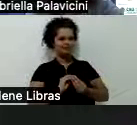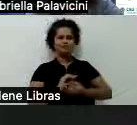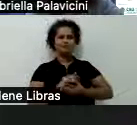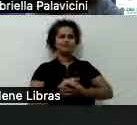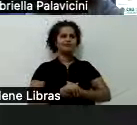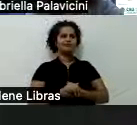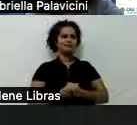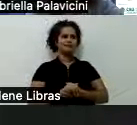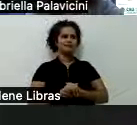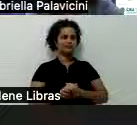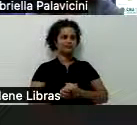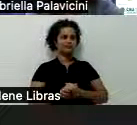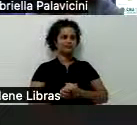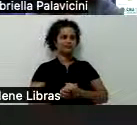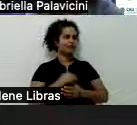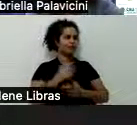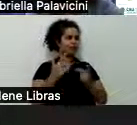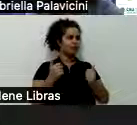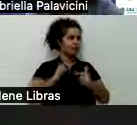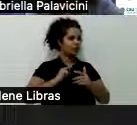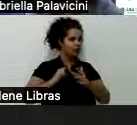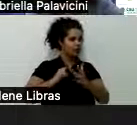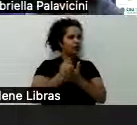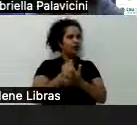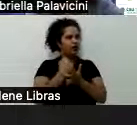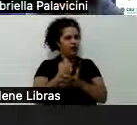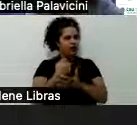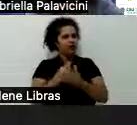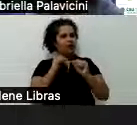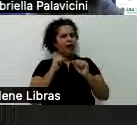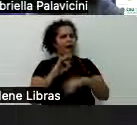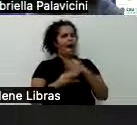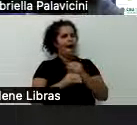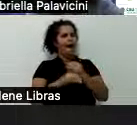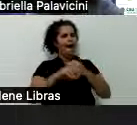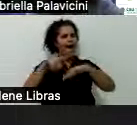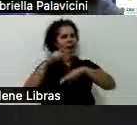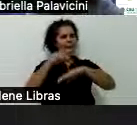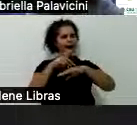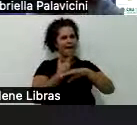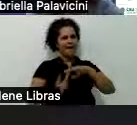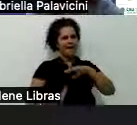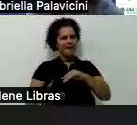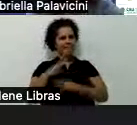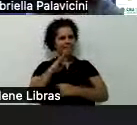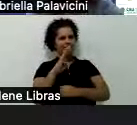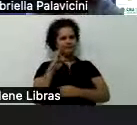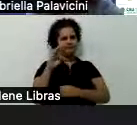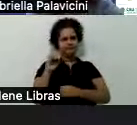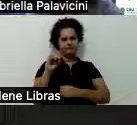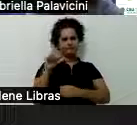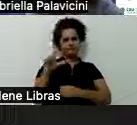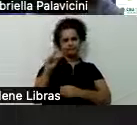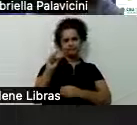Mas se tiverem alguma questão, vocês depois podem perguntar. O programa das praças públicas de Bolsio já é bem diferente